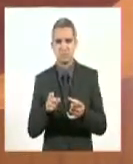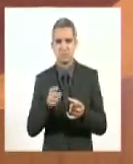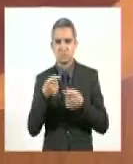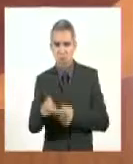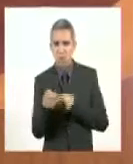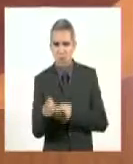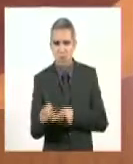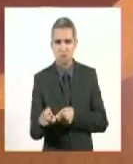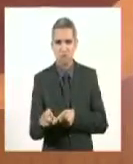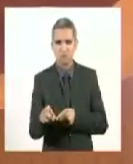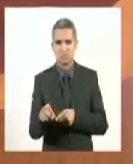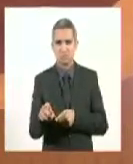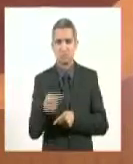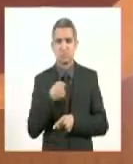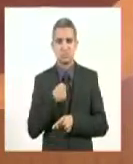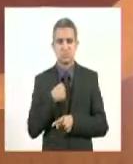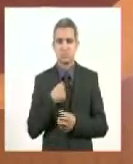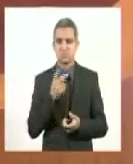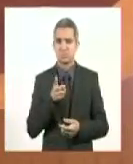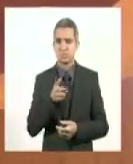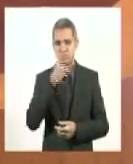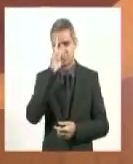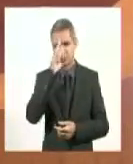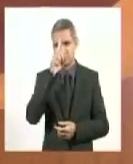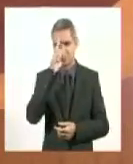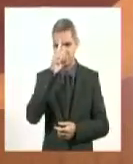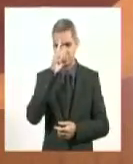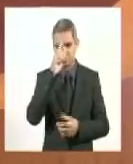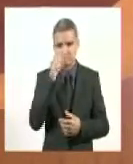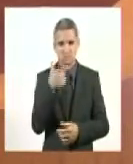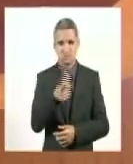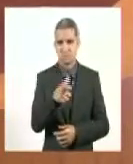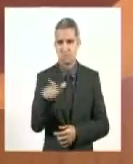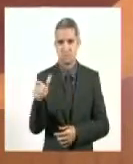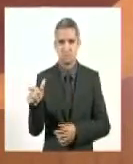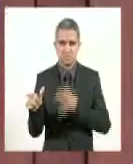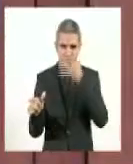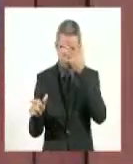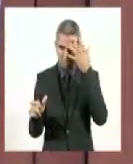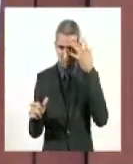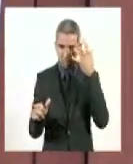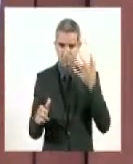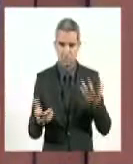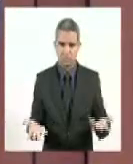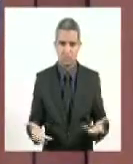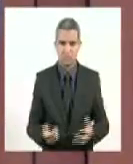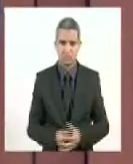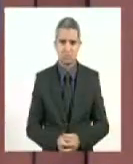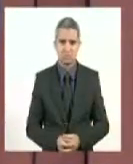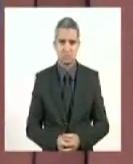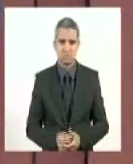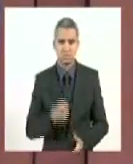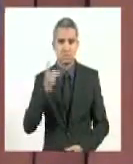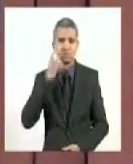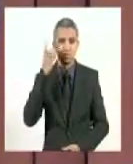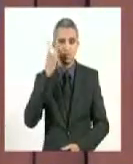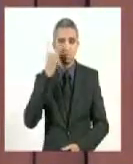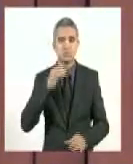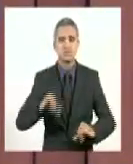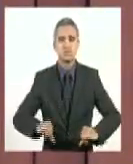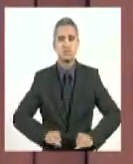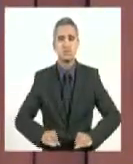neste plenário todos os dias. Não existe, deputada Edilásio, deputada que sofre